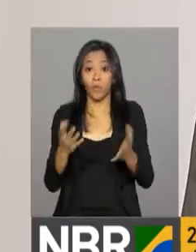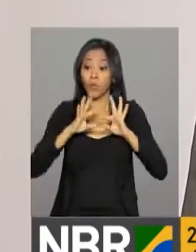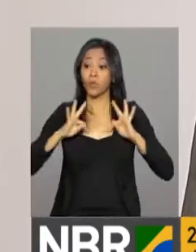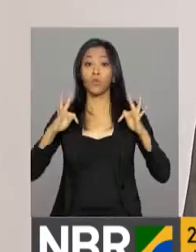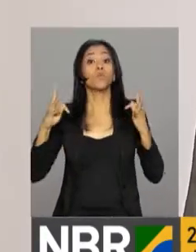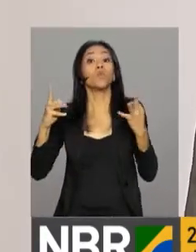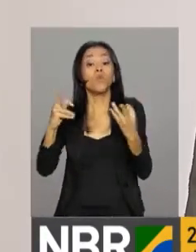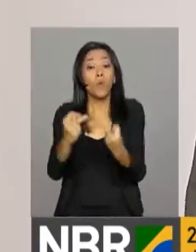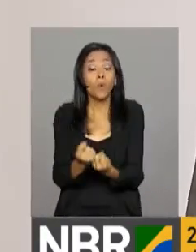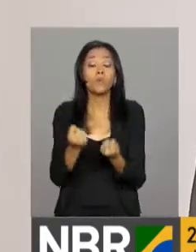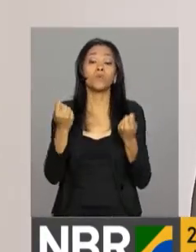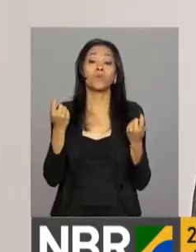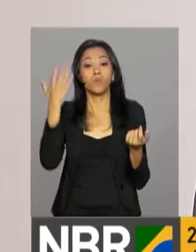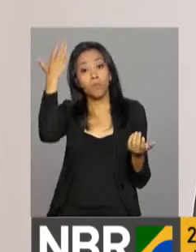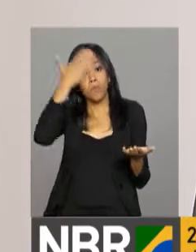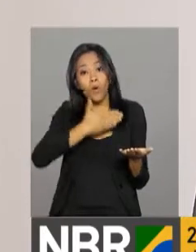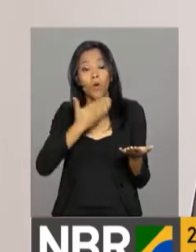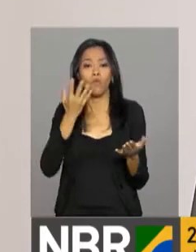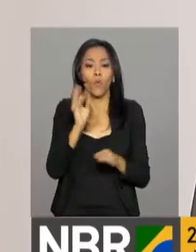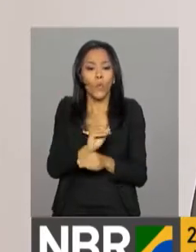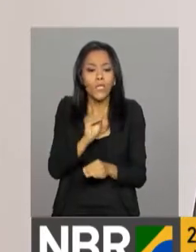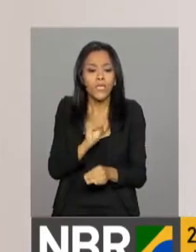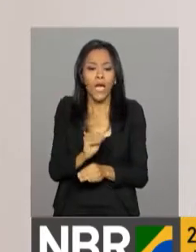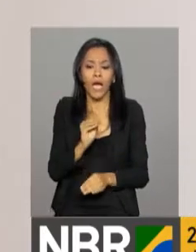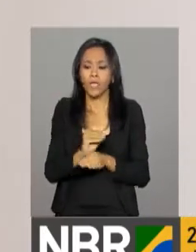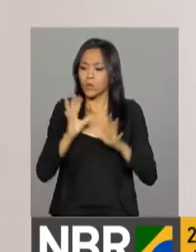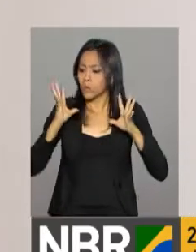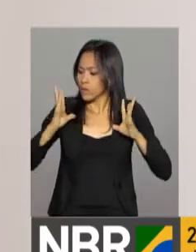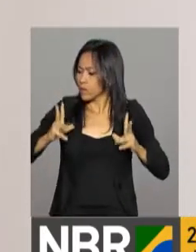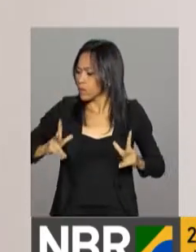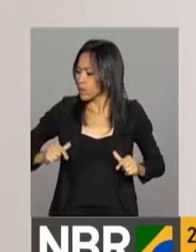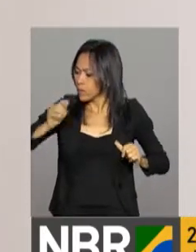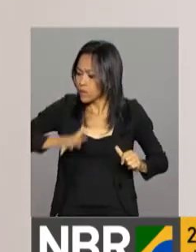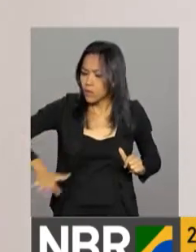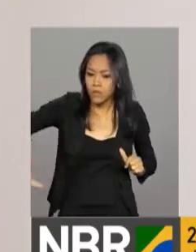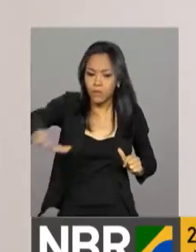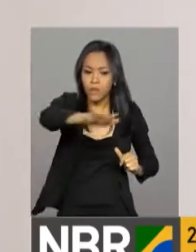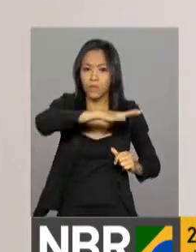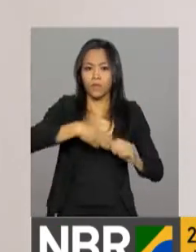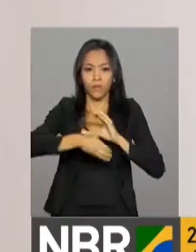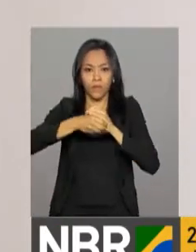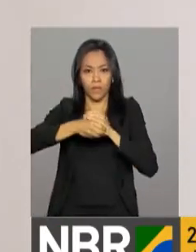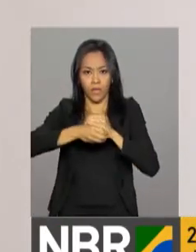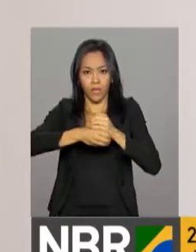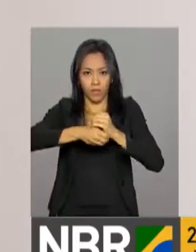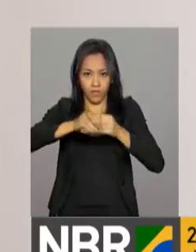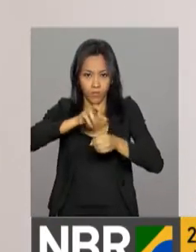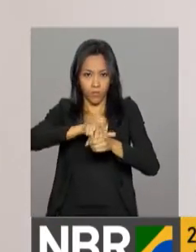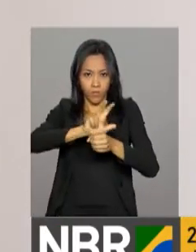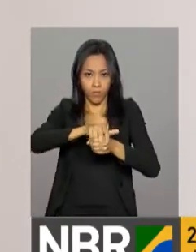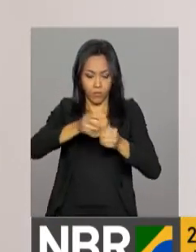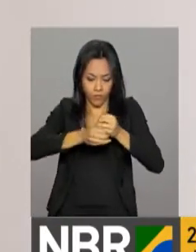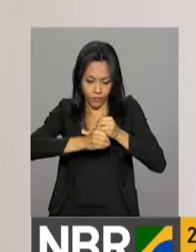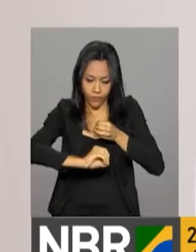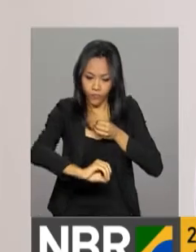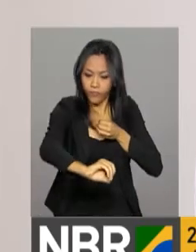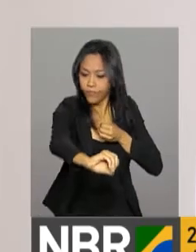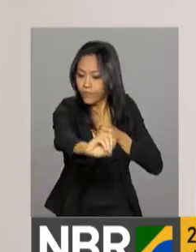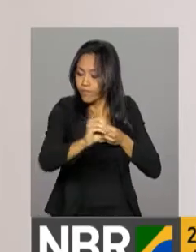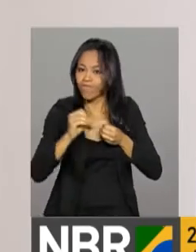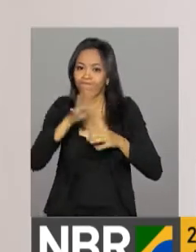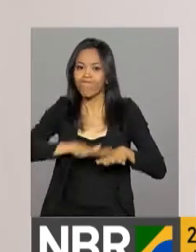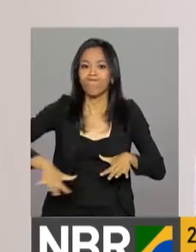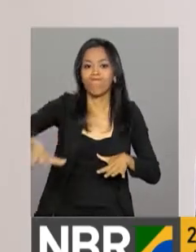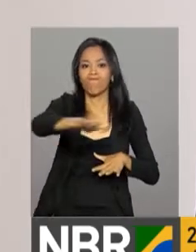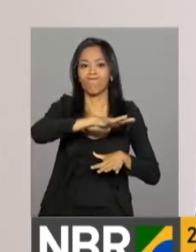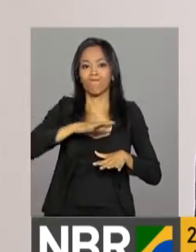revelam que o cuidado com o saneamento significa cuidado com a saúde porque reduz enormemente a necessidade da procura